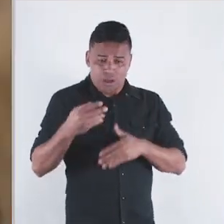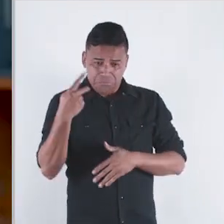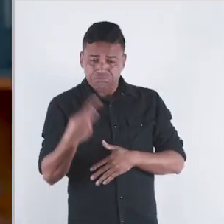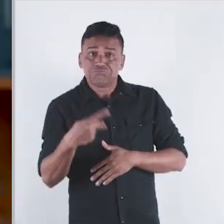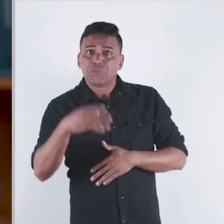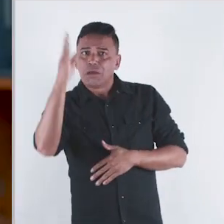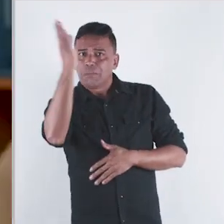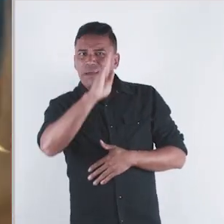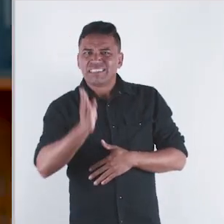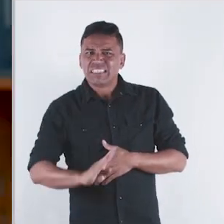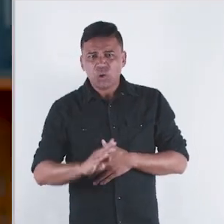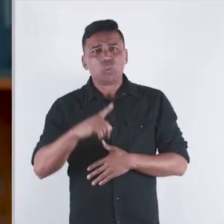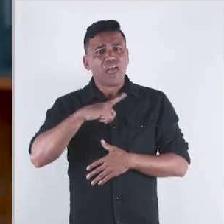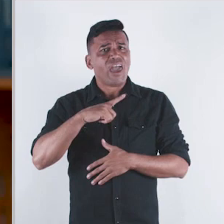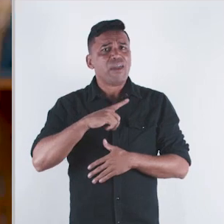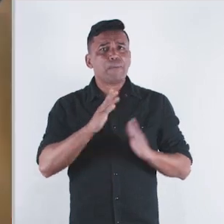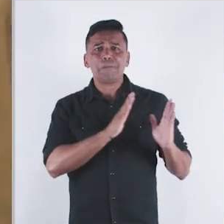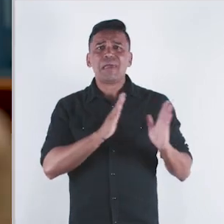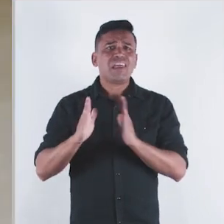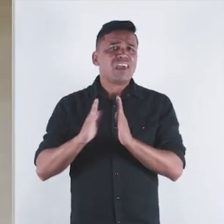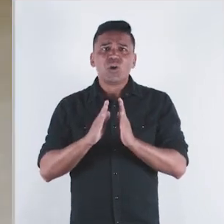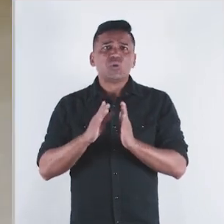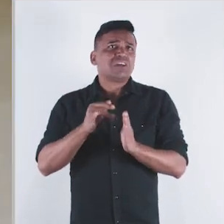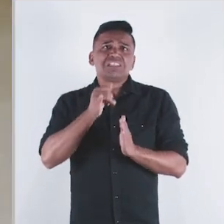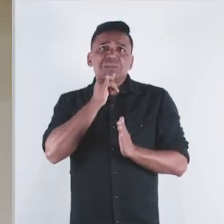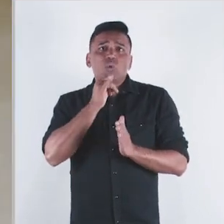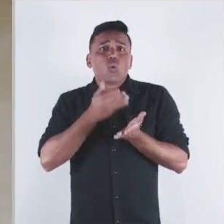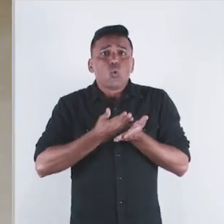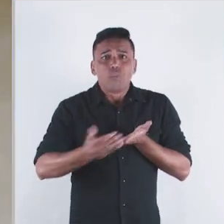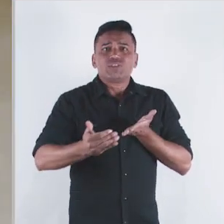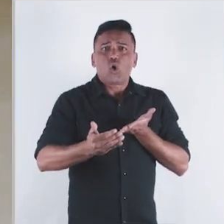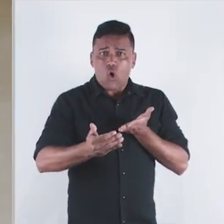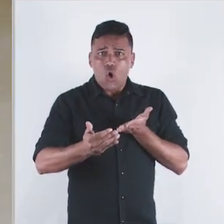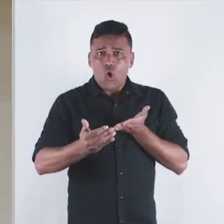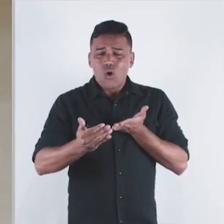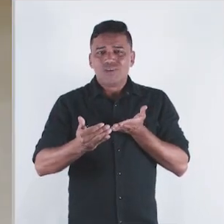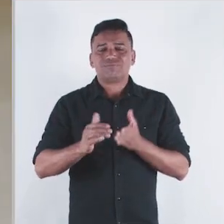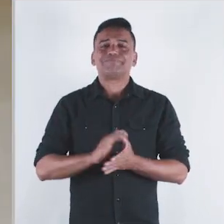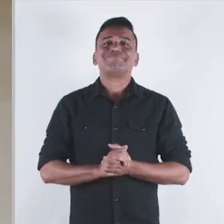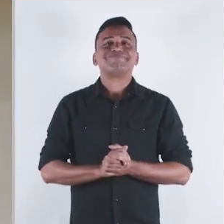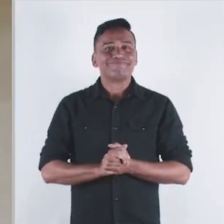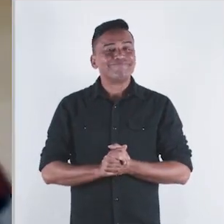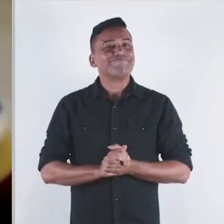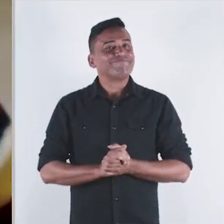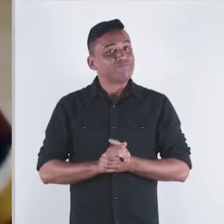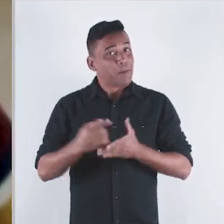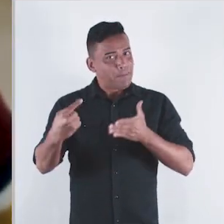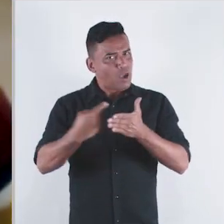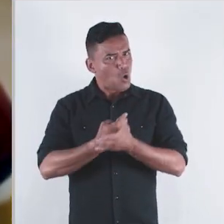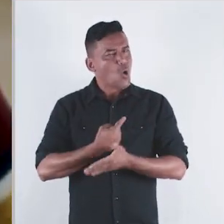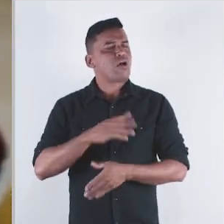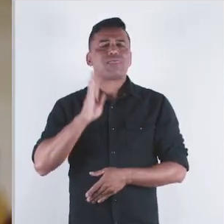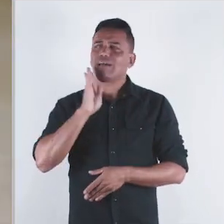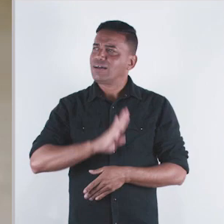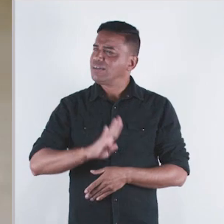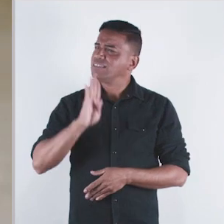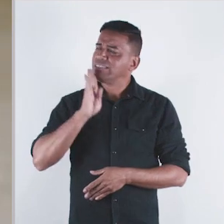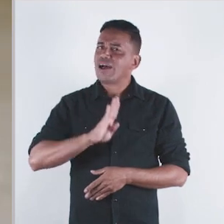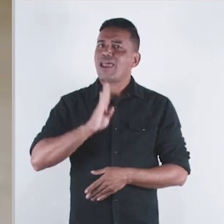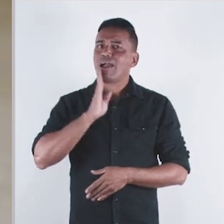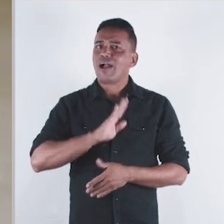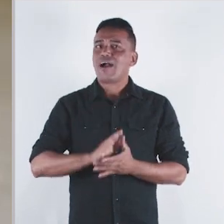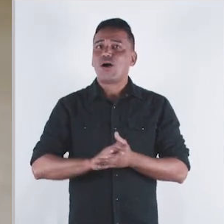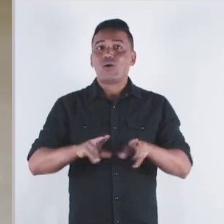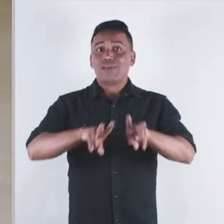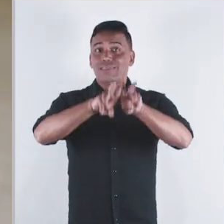obra inaugural, alguma coisa nesse sentido? É legal você fazer essa pergunta, porque é justamente um tema do